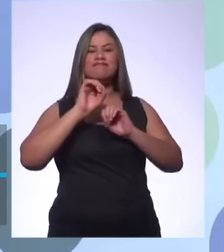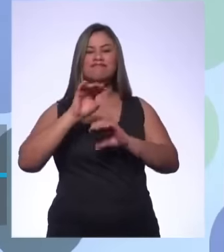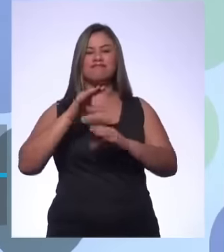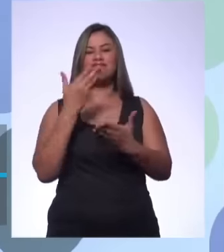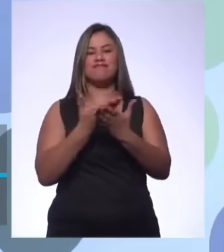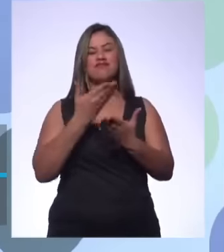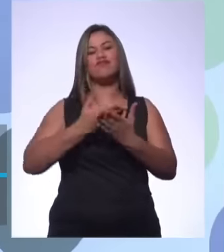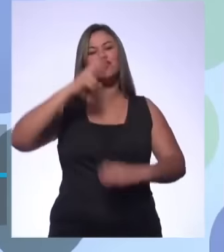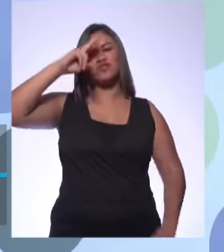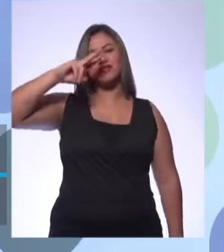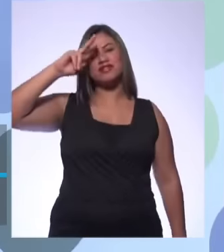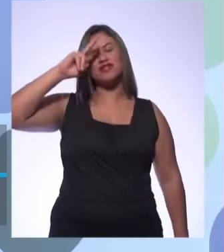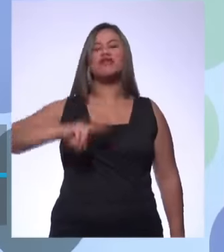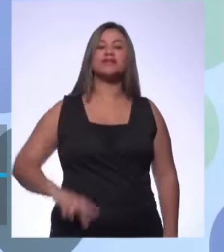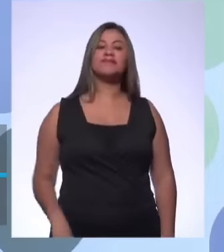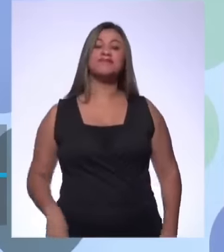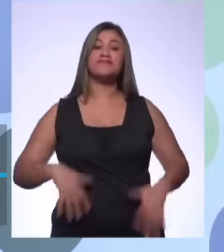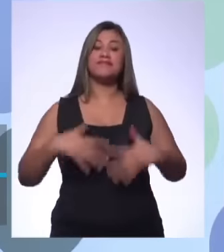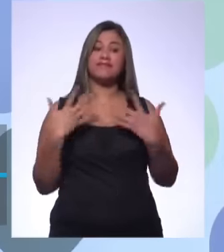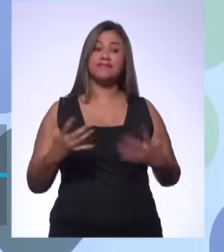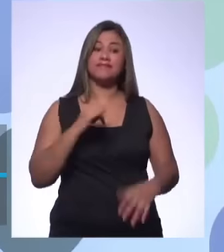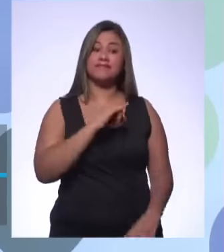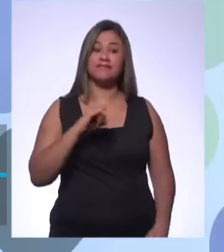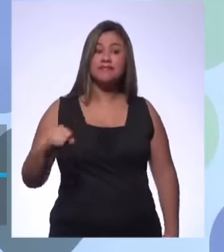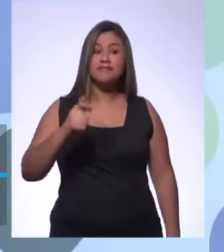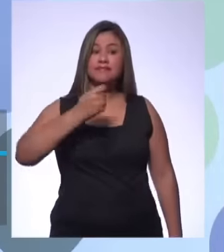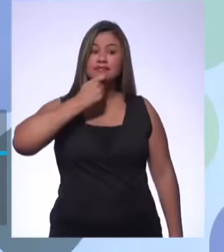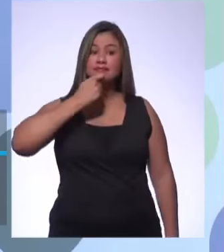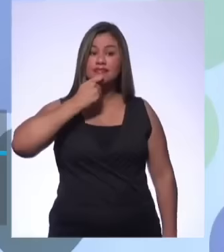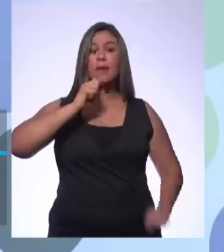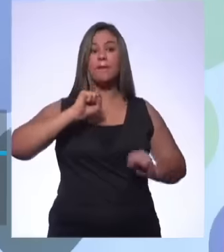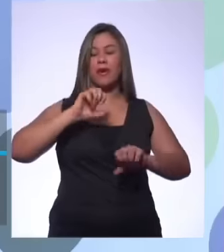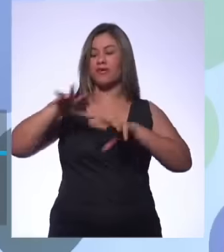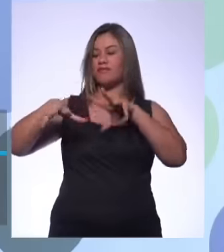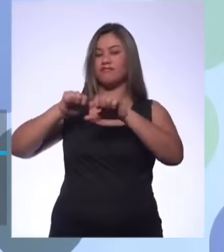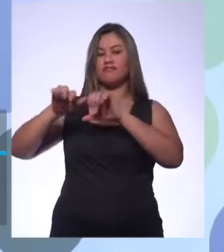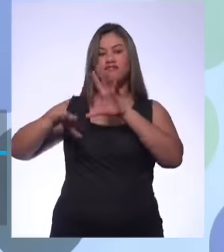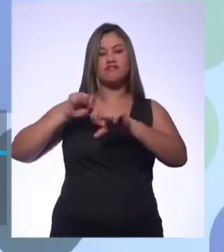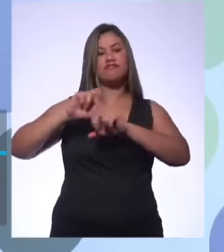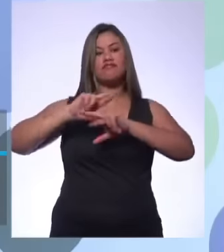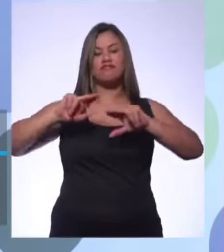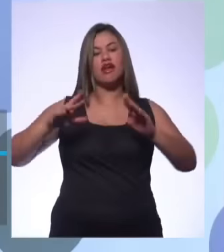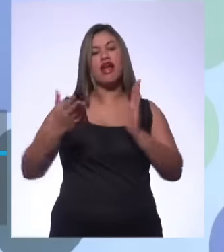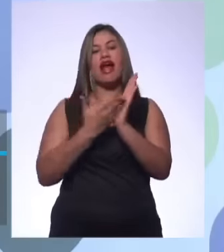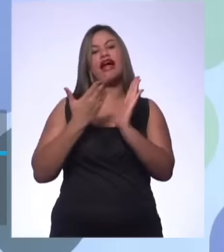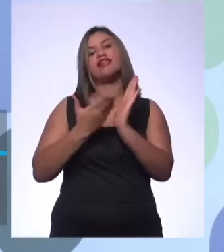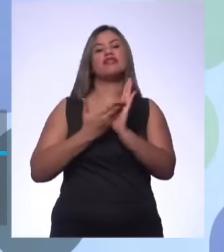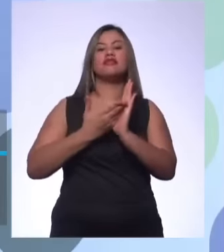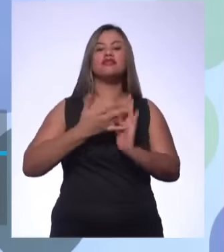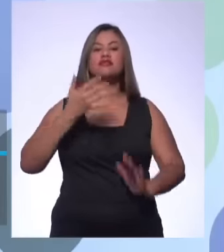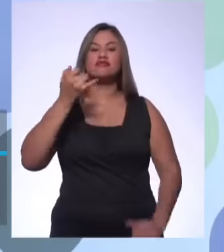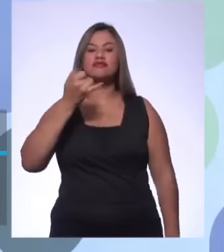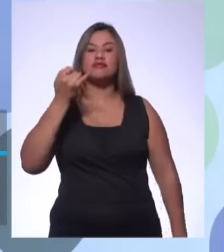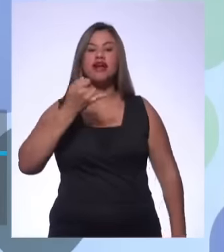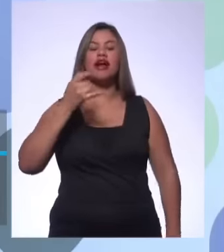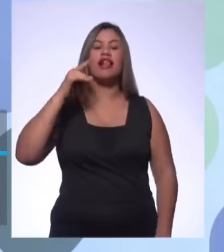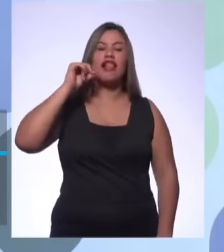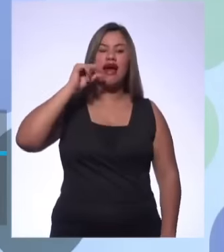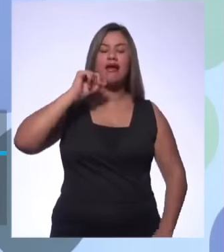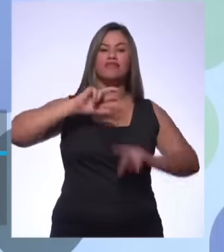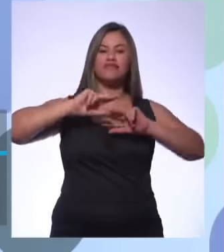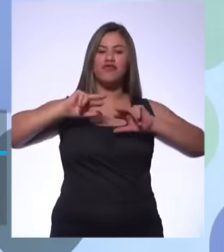de história. Então, se você não está preparado, pegue aí o seu material, seu caderno, sua caneta, seu lápis,